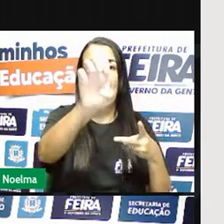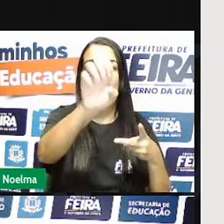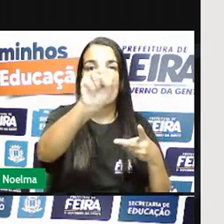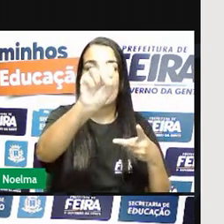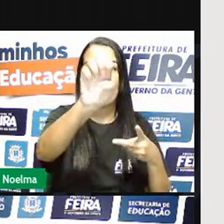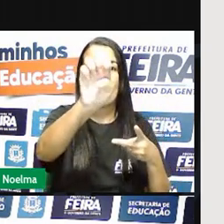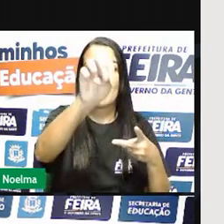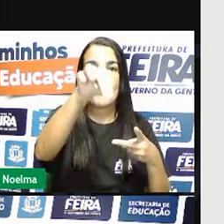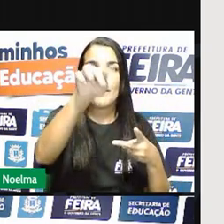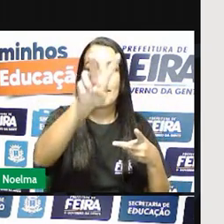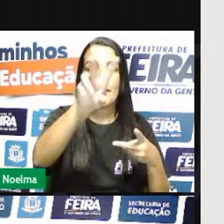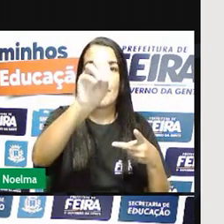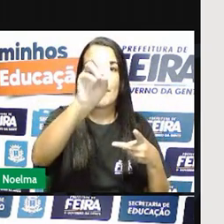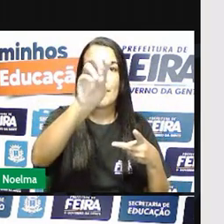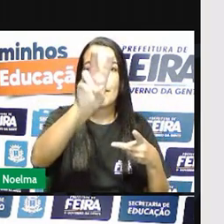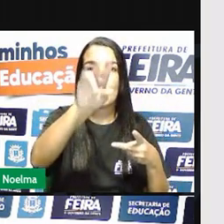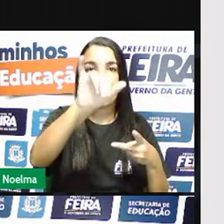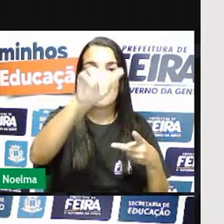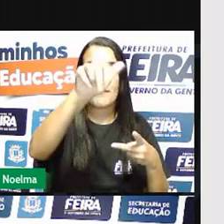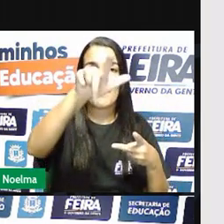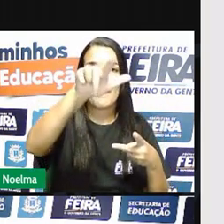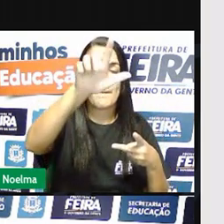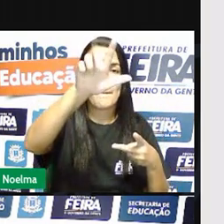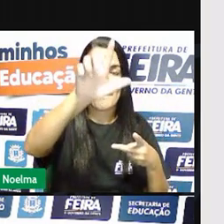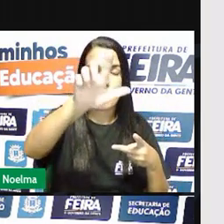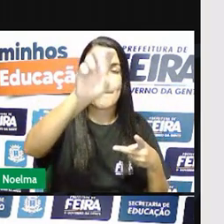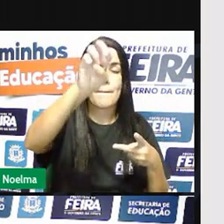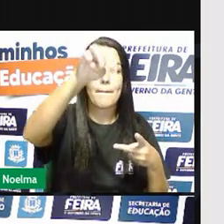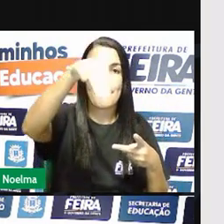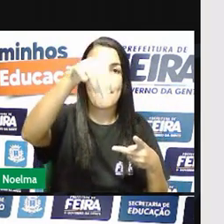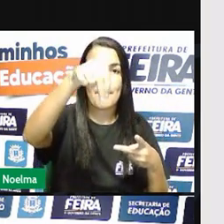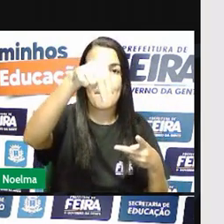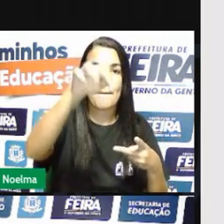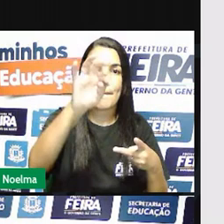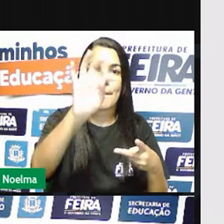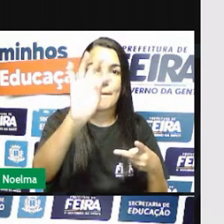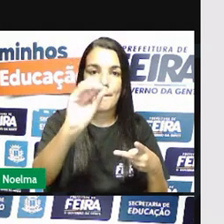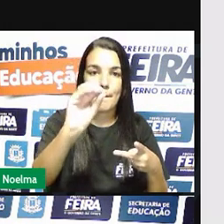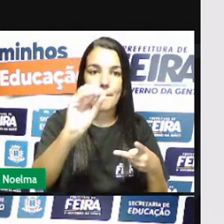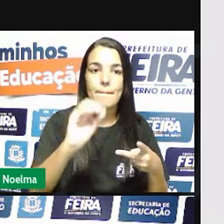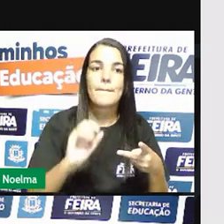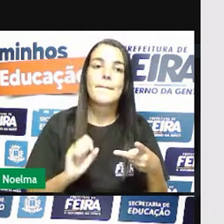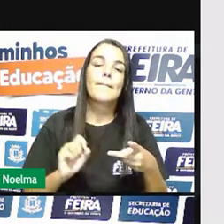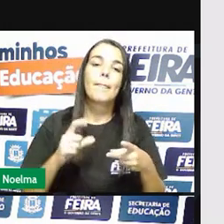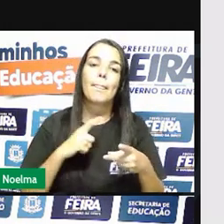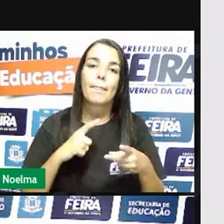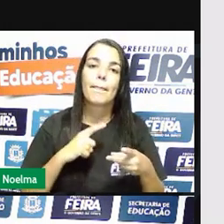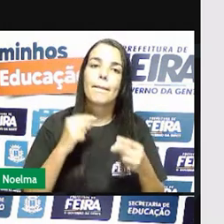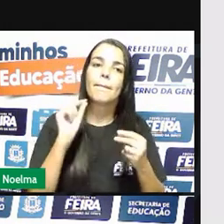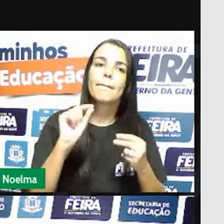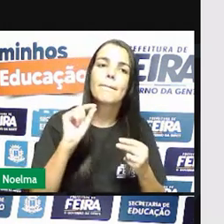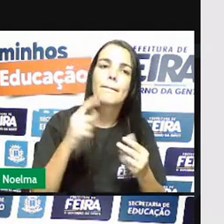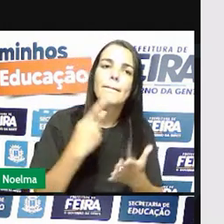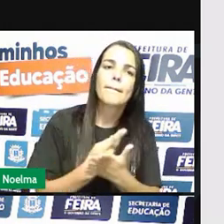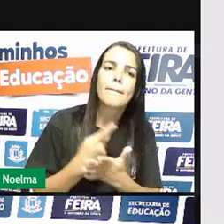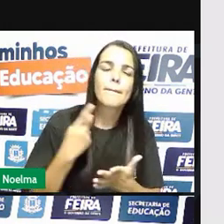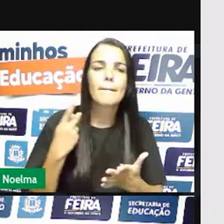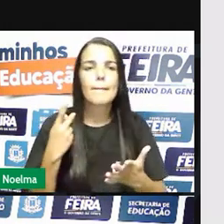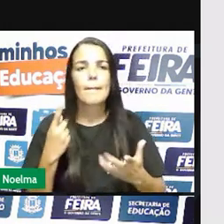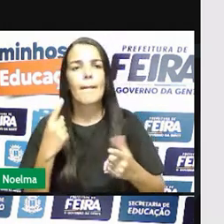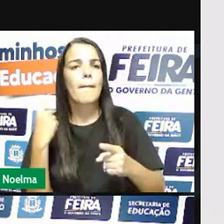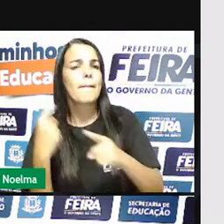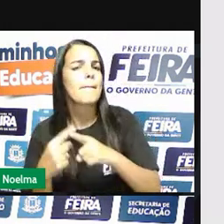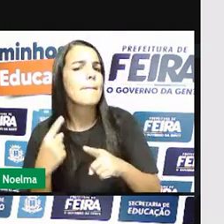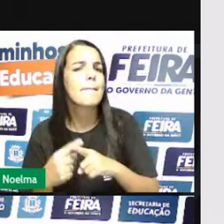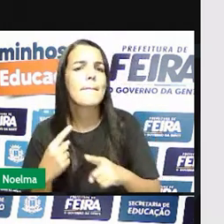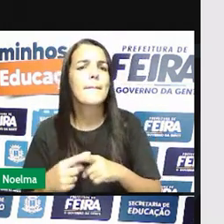as causas. Então, introdução, você explica qual é o problema. Desenvolvimento, você vai falar sobre as causas. Por que se